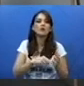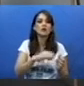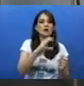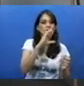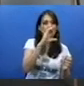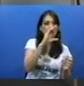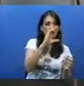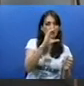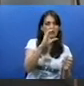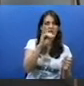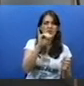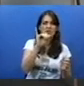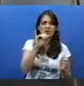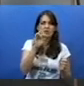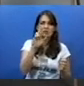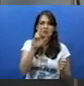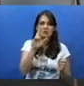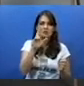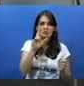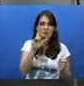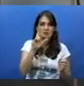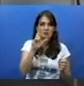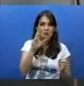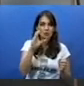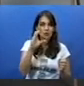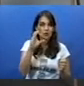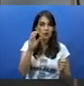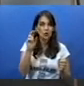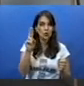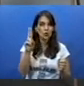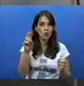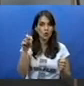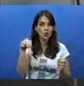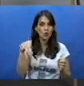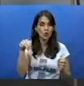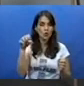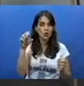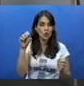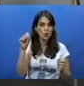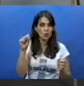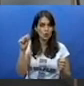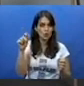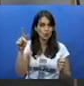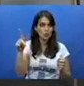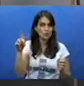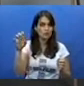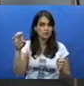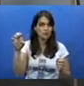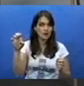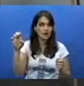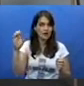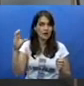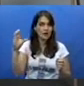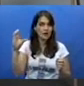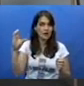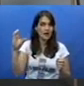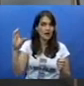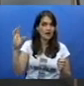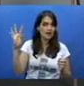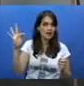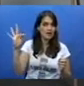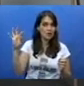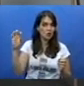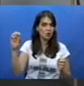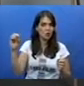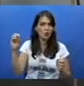circunspecto? Tá? O que é? É algo sério, crianças, tá? Olhem que bonitinho aqui o você